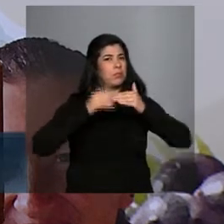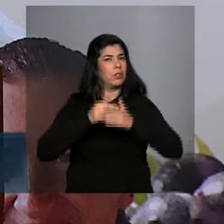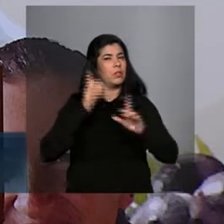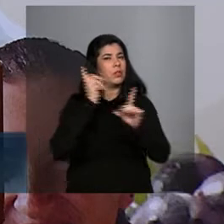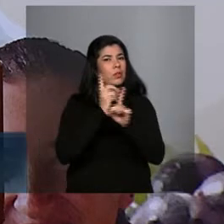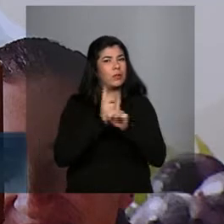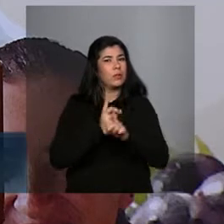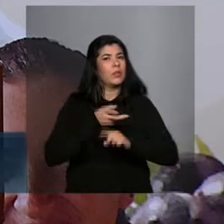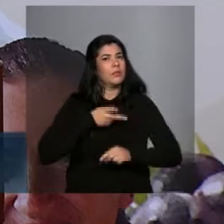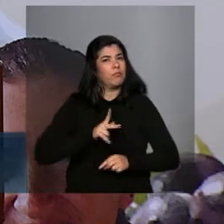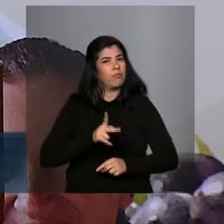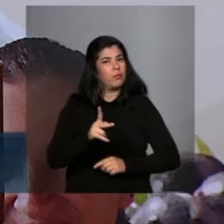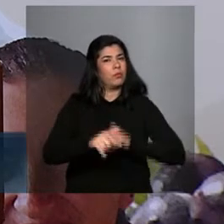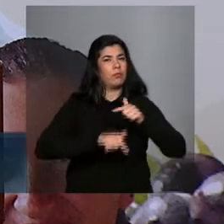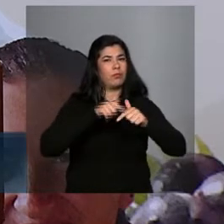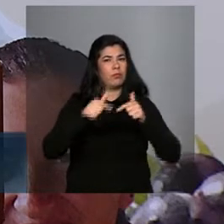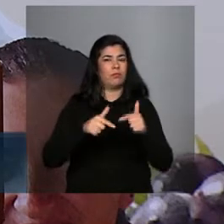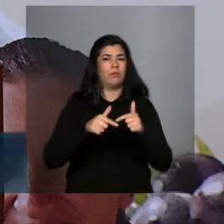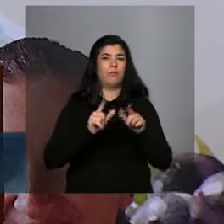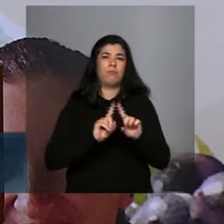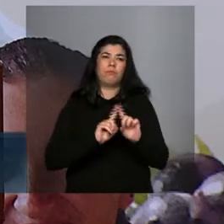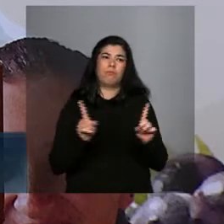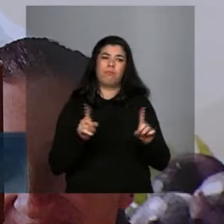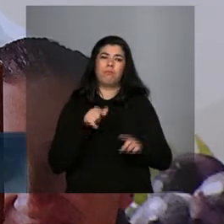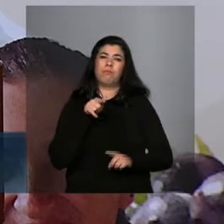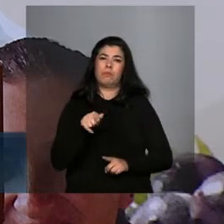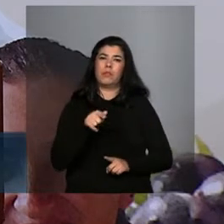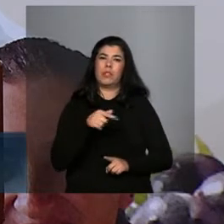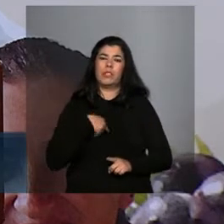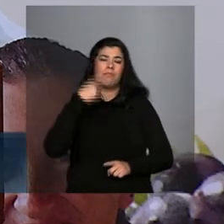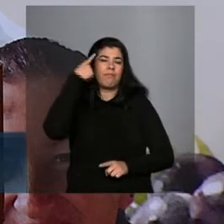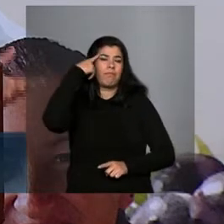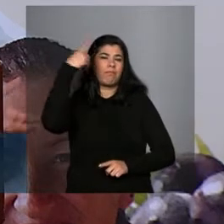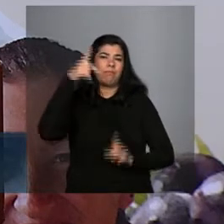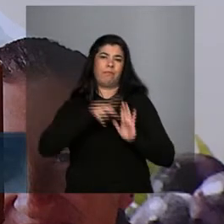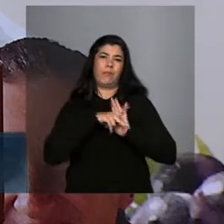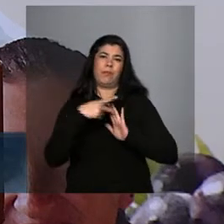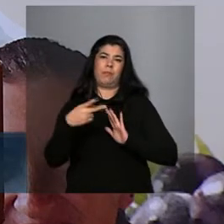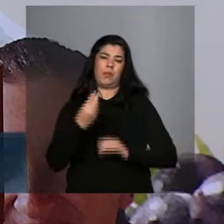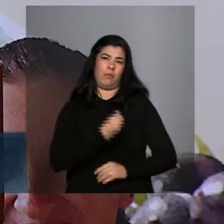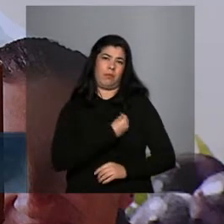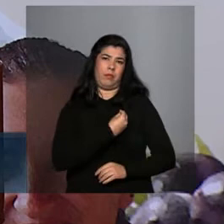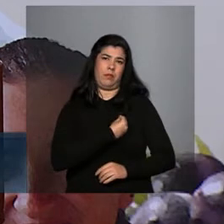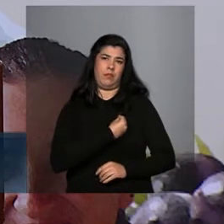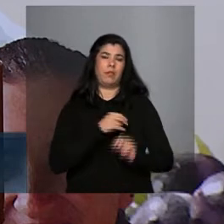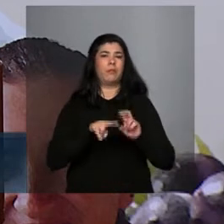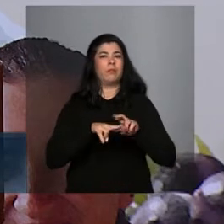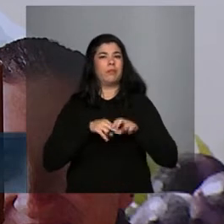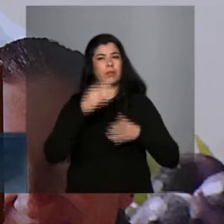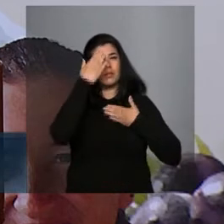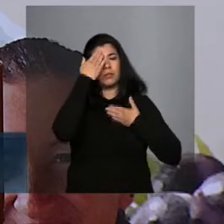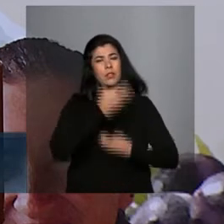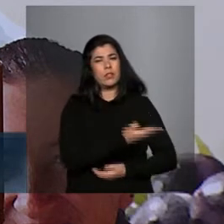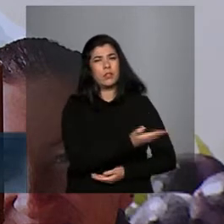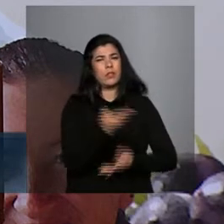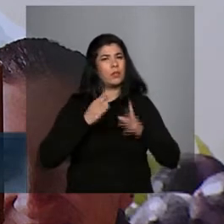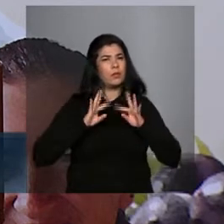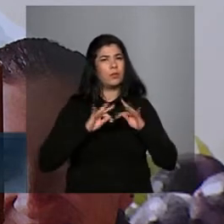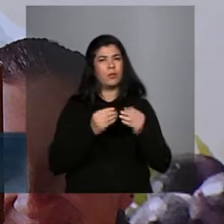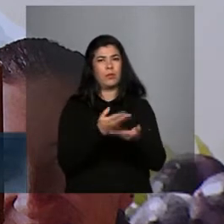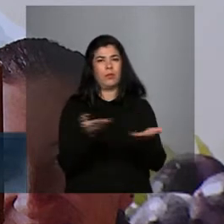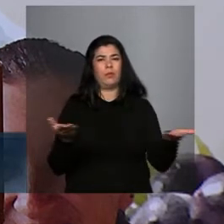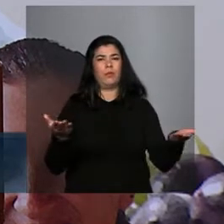que tem mais outras. Mas essa é a lógica da nossa vida. Por isso, eu agradeço a todos